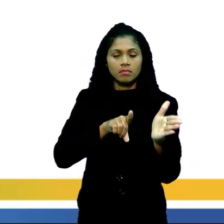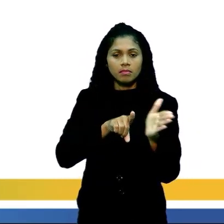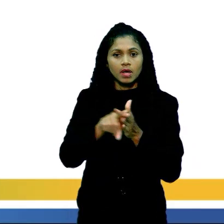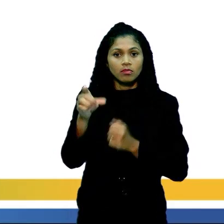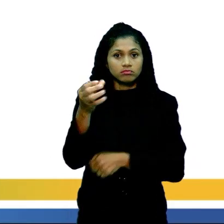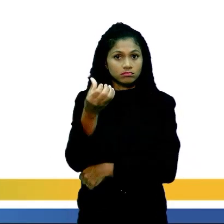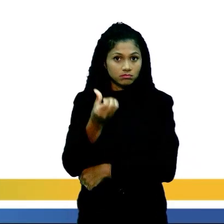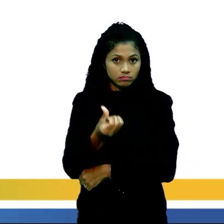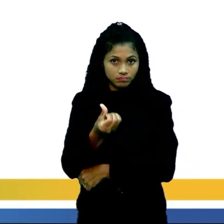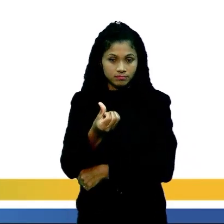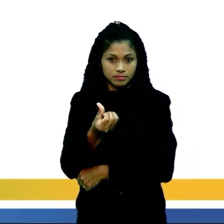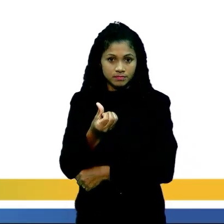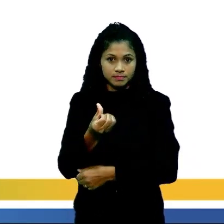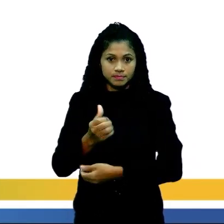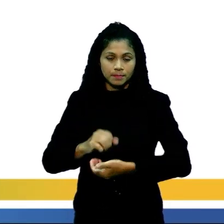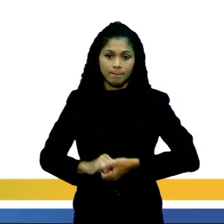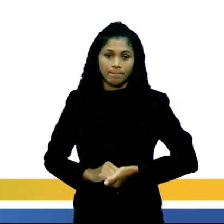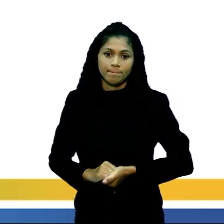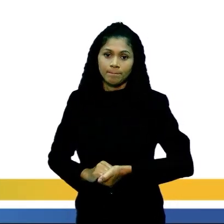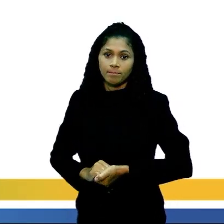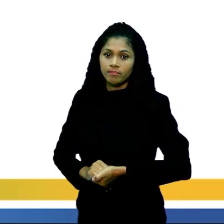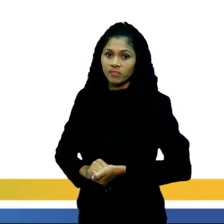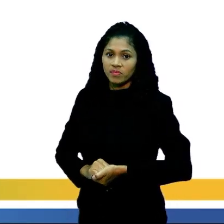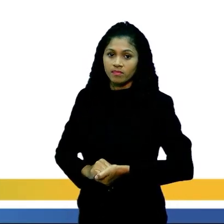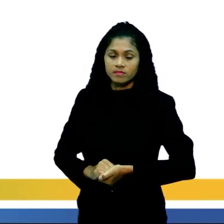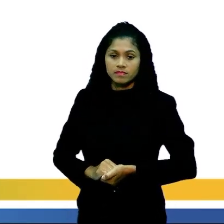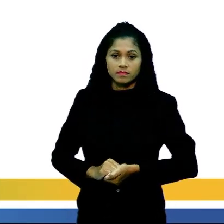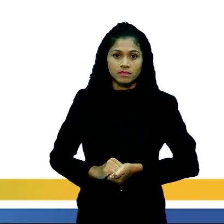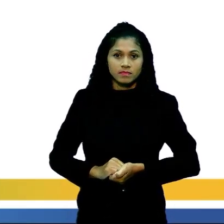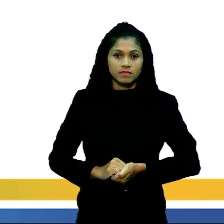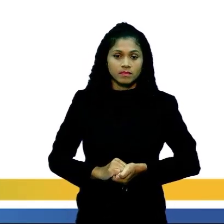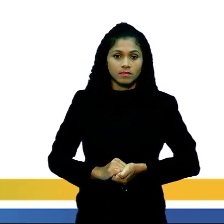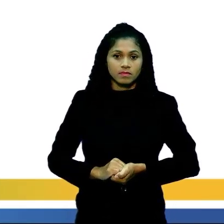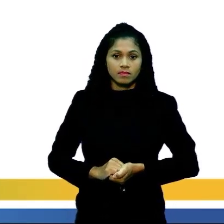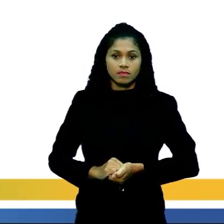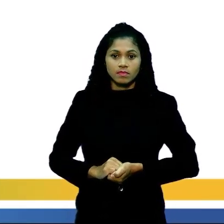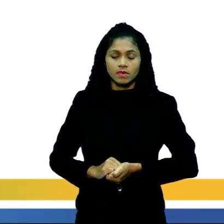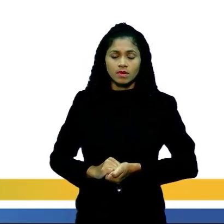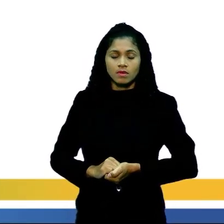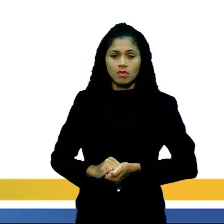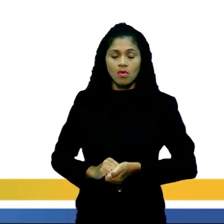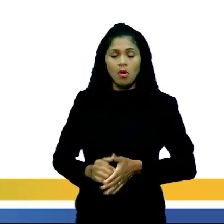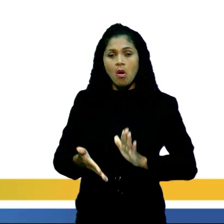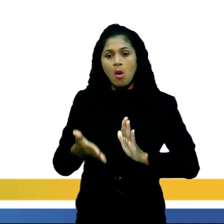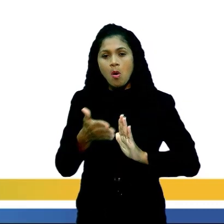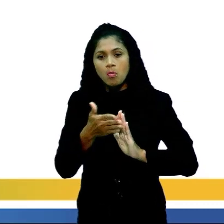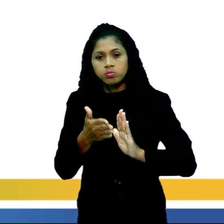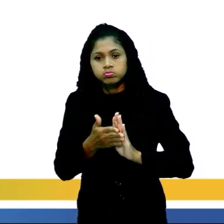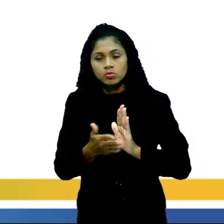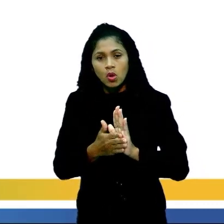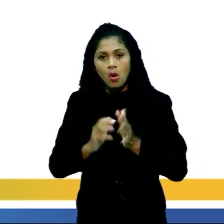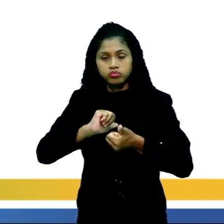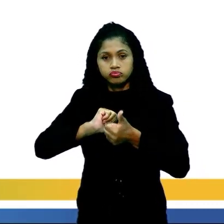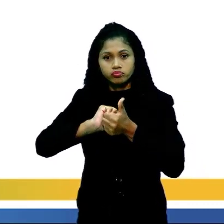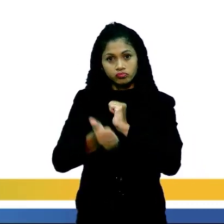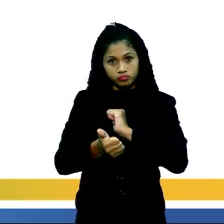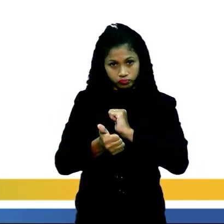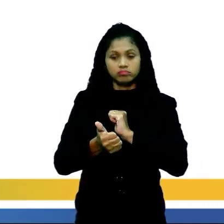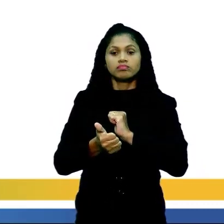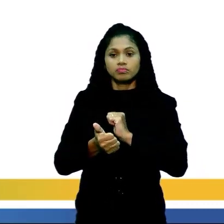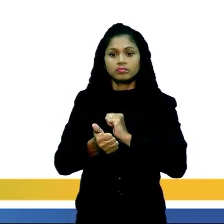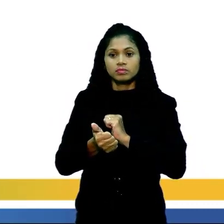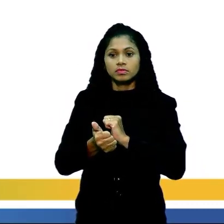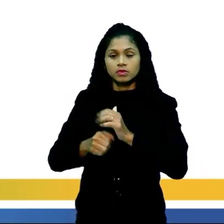6. Tudo bem? Então, ela diz o seguinte. Um determinado campeonato de futebol,